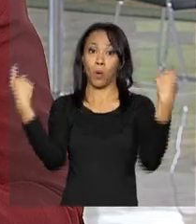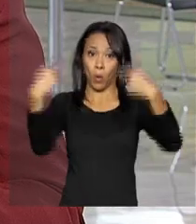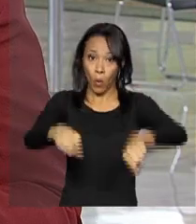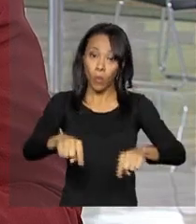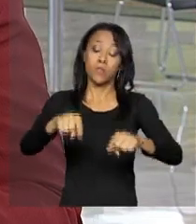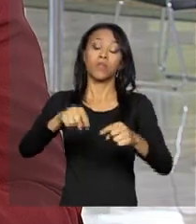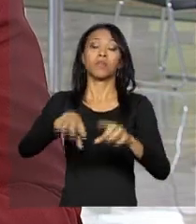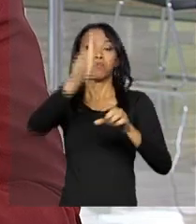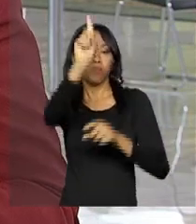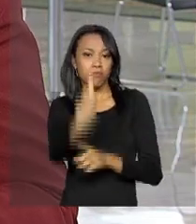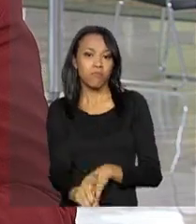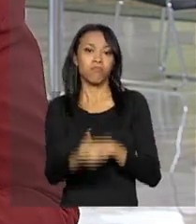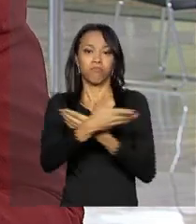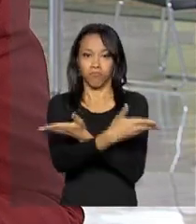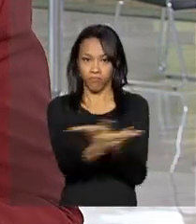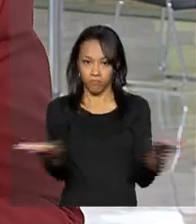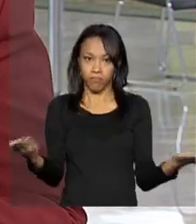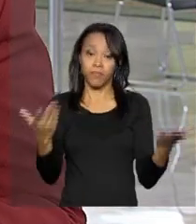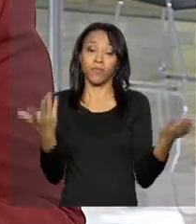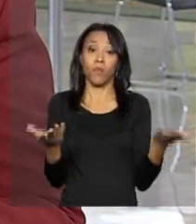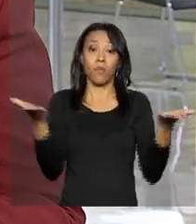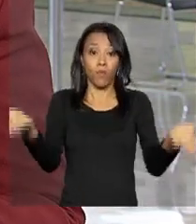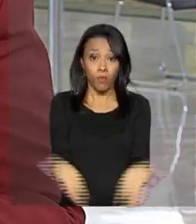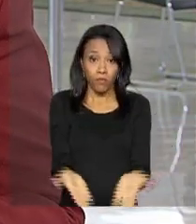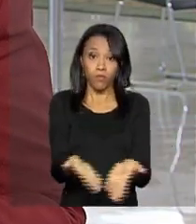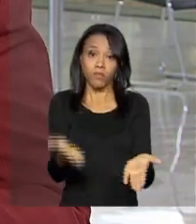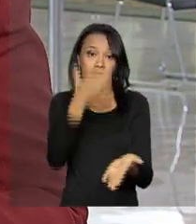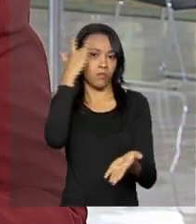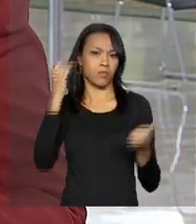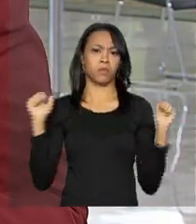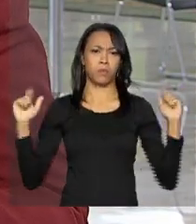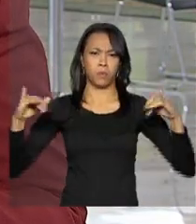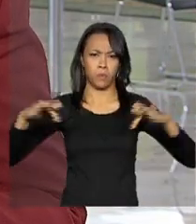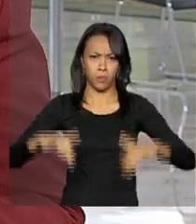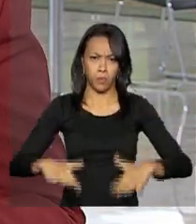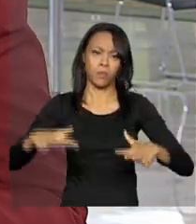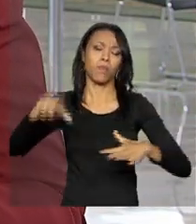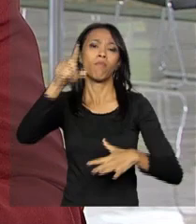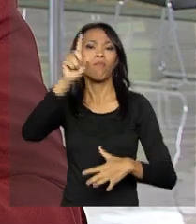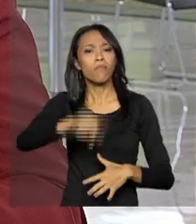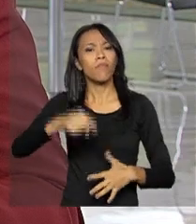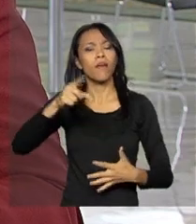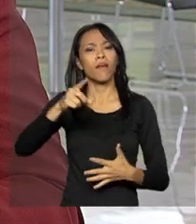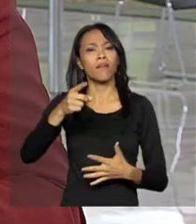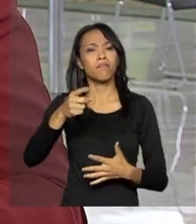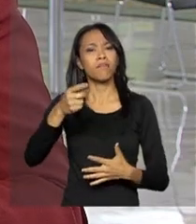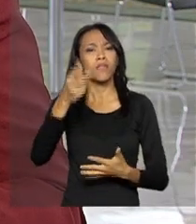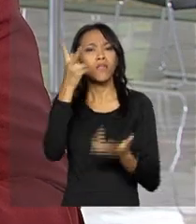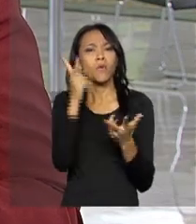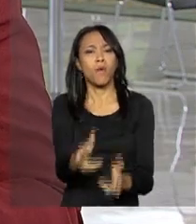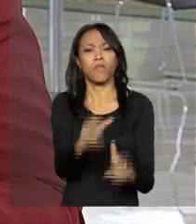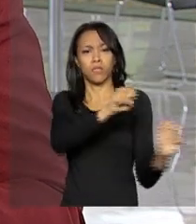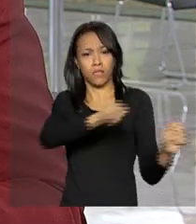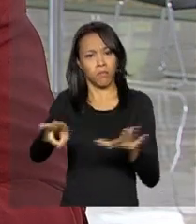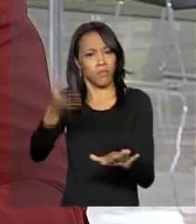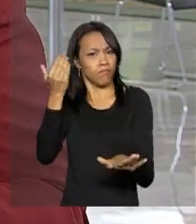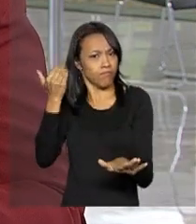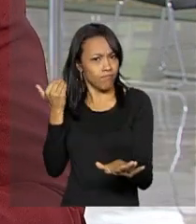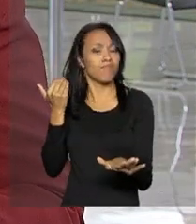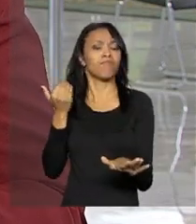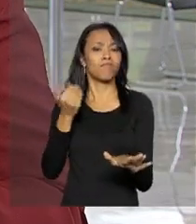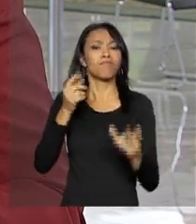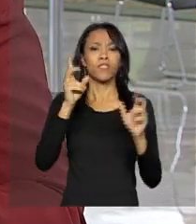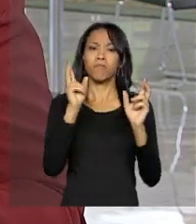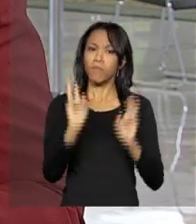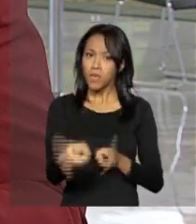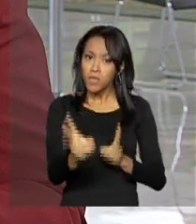presidenta Dilma Rousseff. O ato de hoje aqui no Palácio do Planalto ocorre como atos das semanas anteriores pela democracia